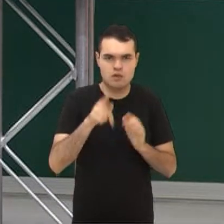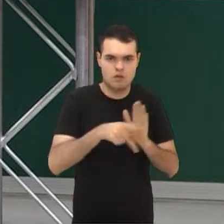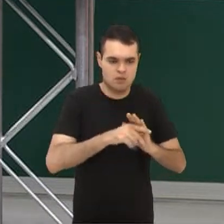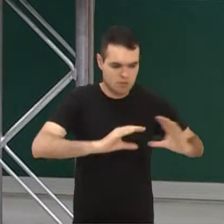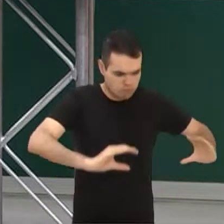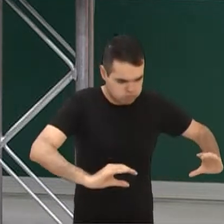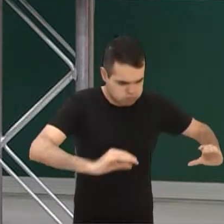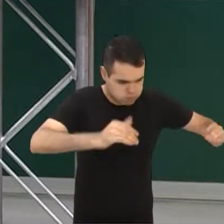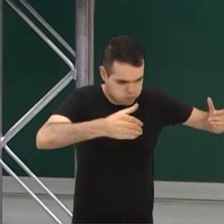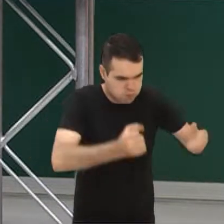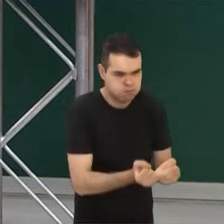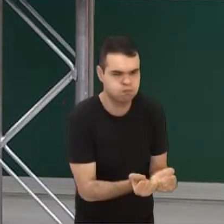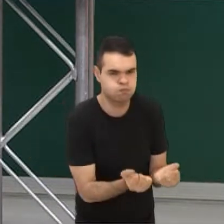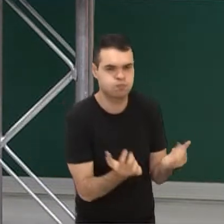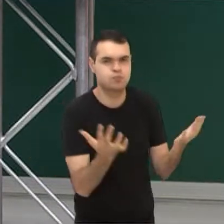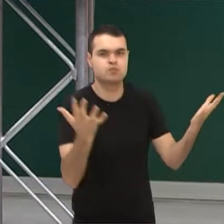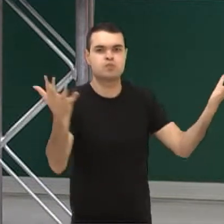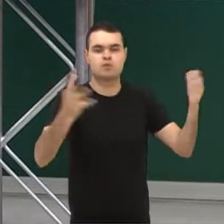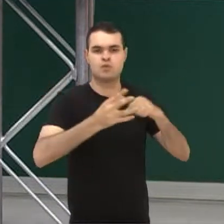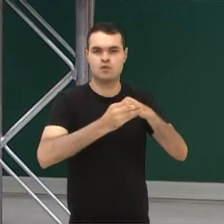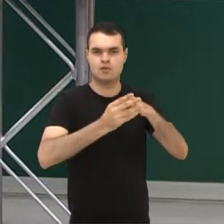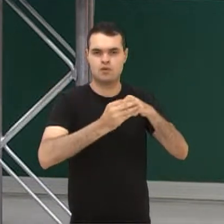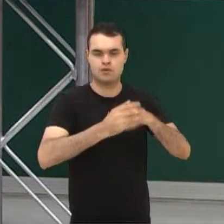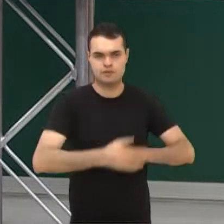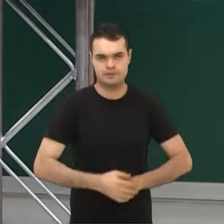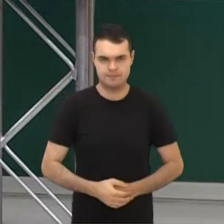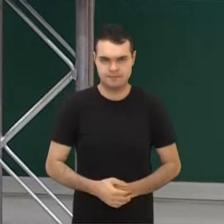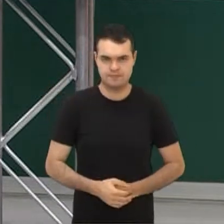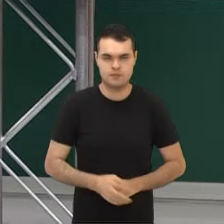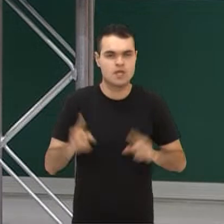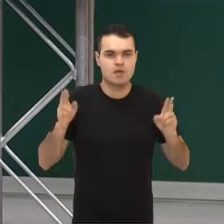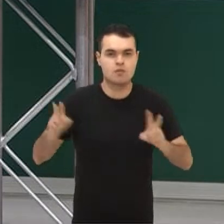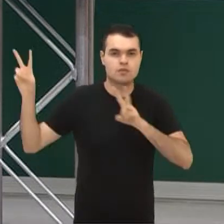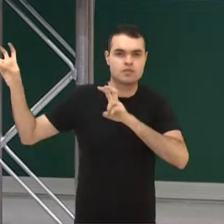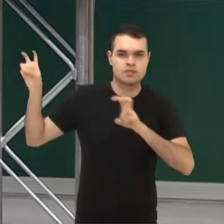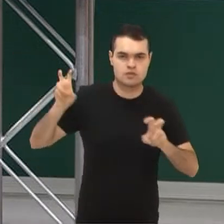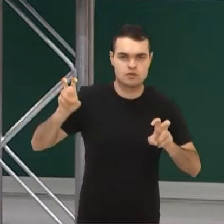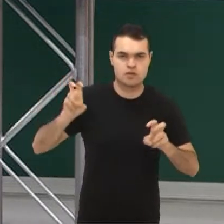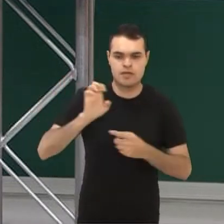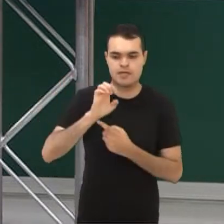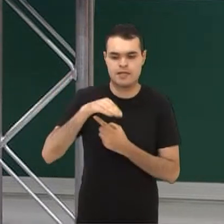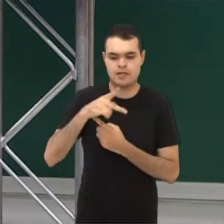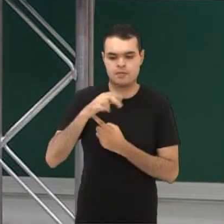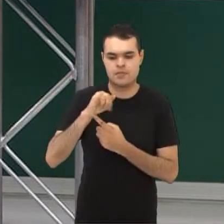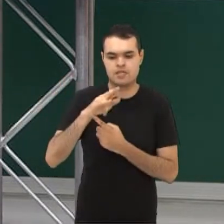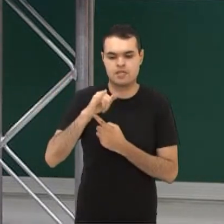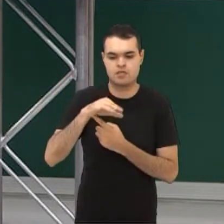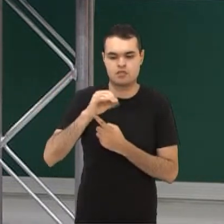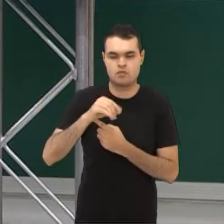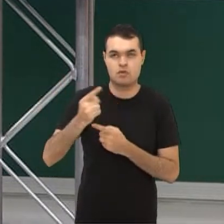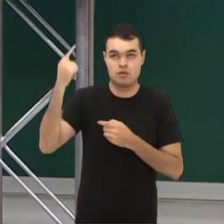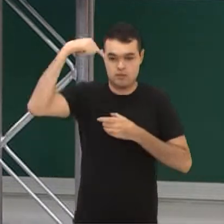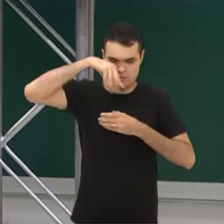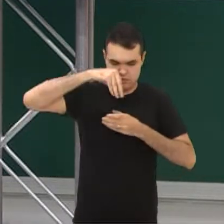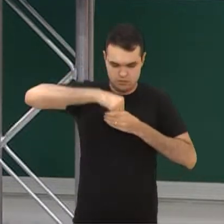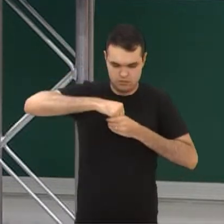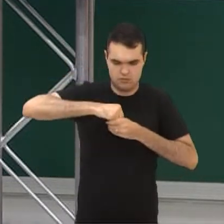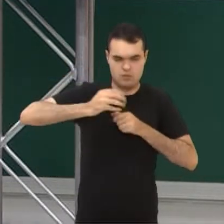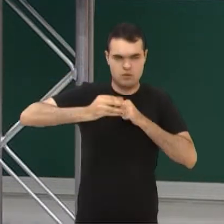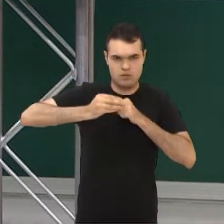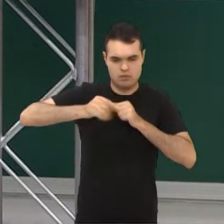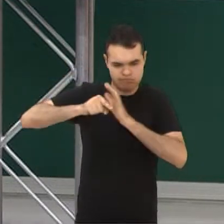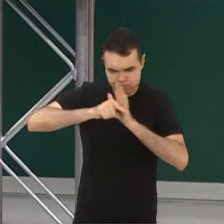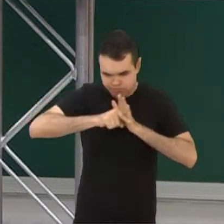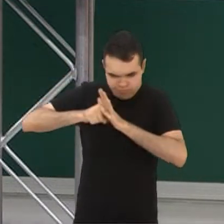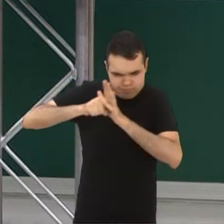que a própria ciência traz a reboque. Como a gente viu na citação, por exemplo, que o empirismo ganha força, e o empirismo tira um